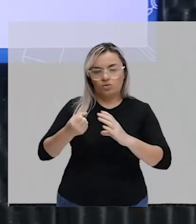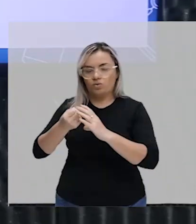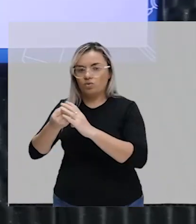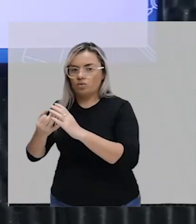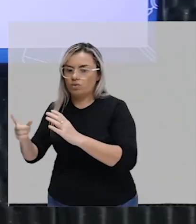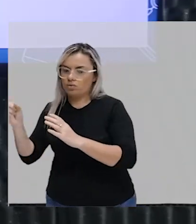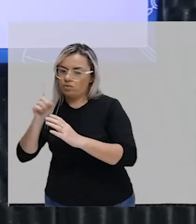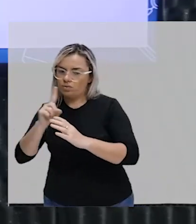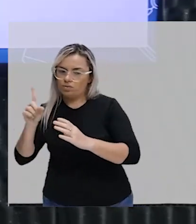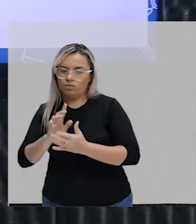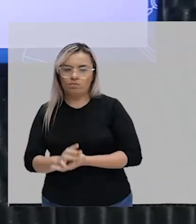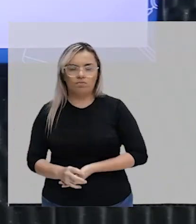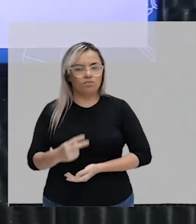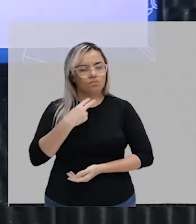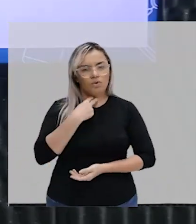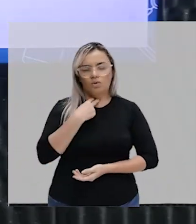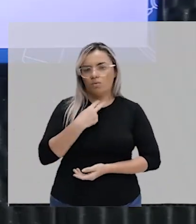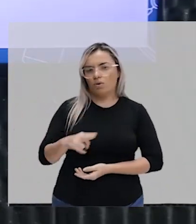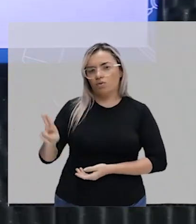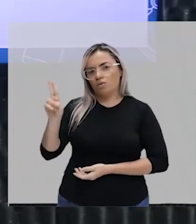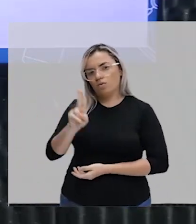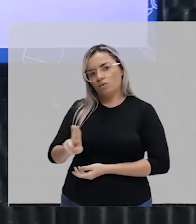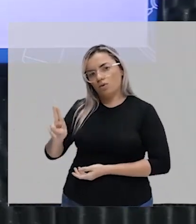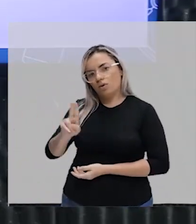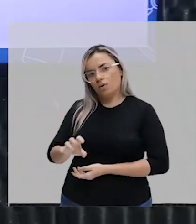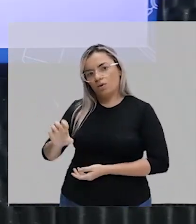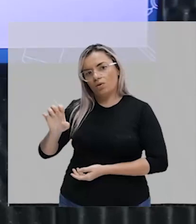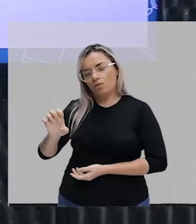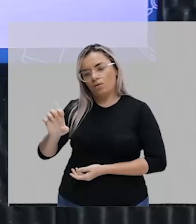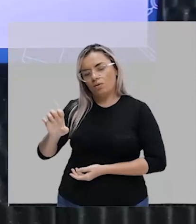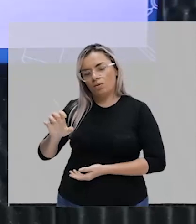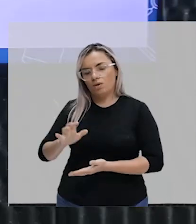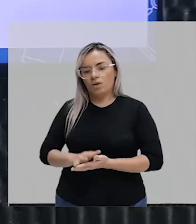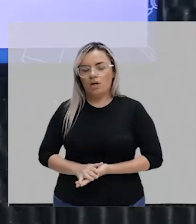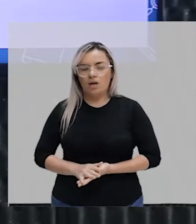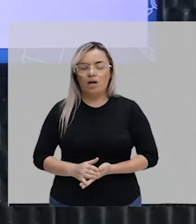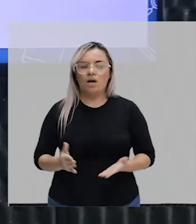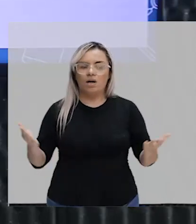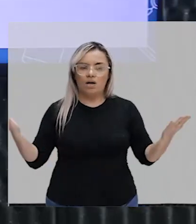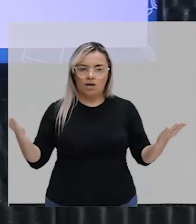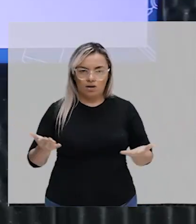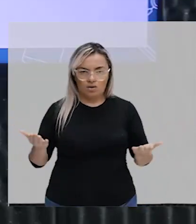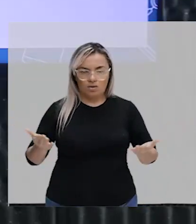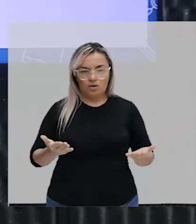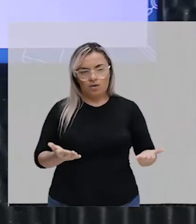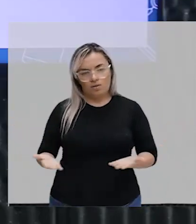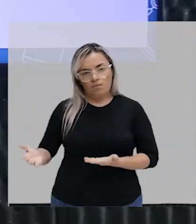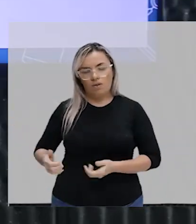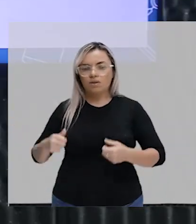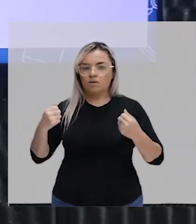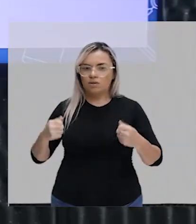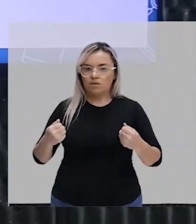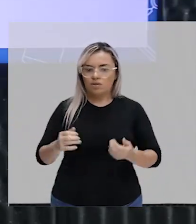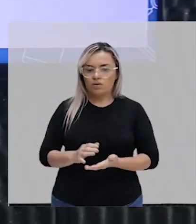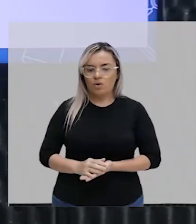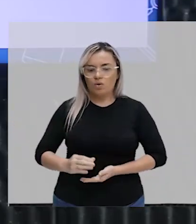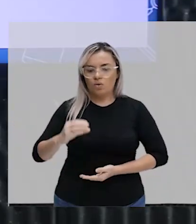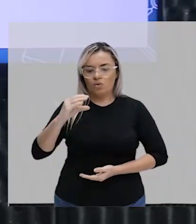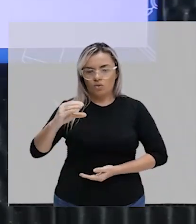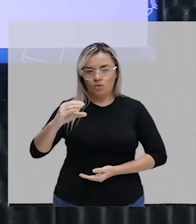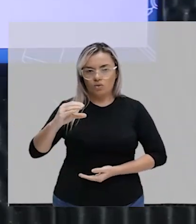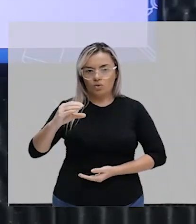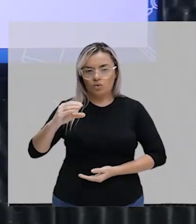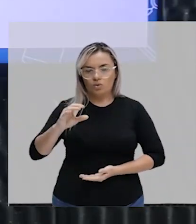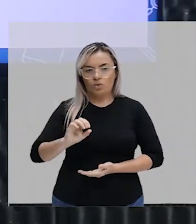eu não vou poder usar o pertence. Eu usaria, por acaso, aqui nessa situação, o está contido. Tá